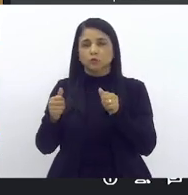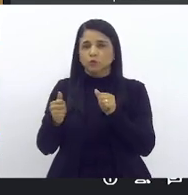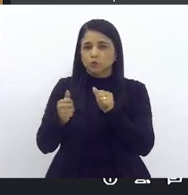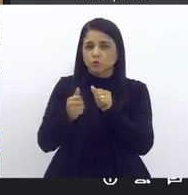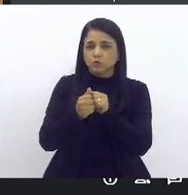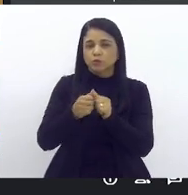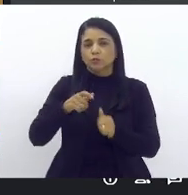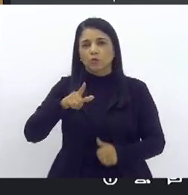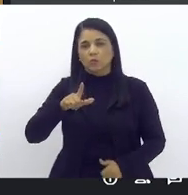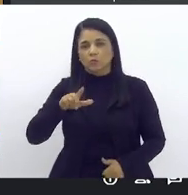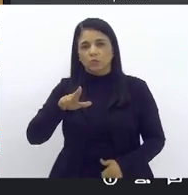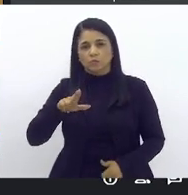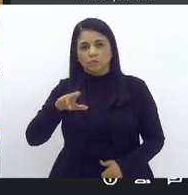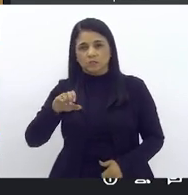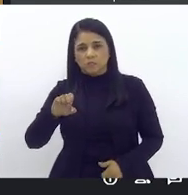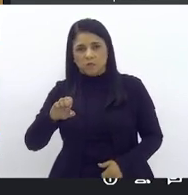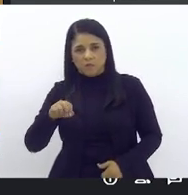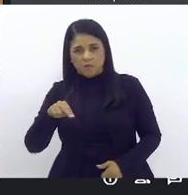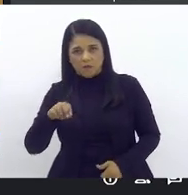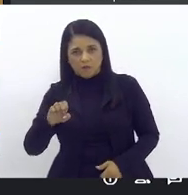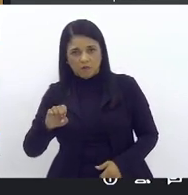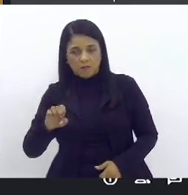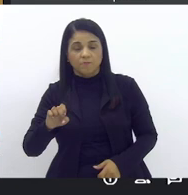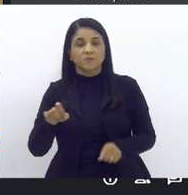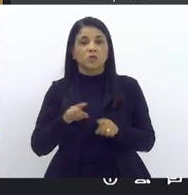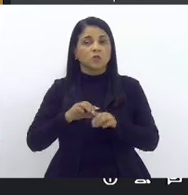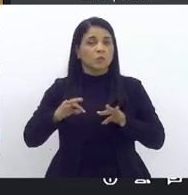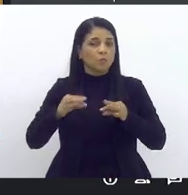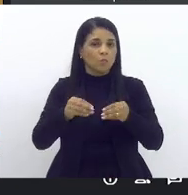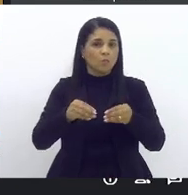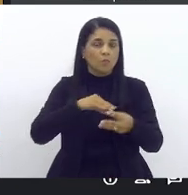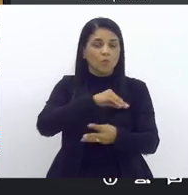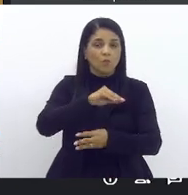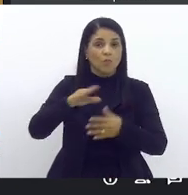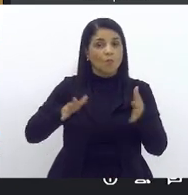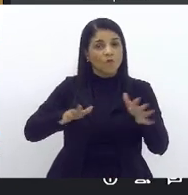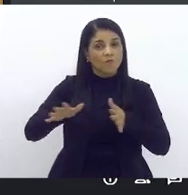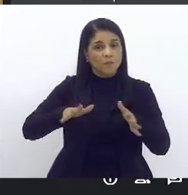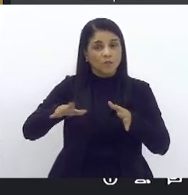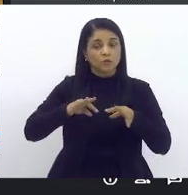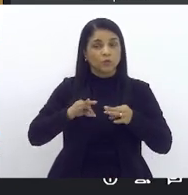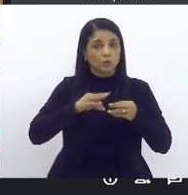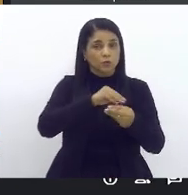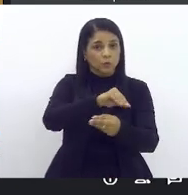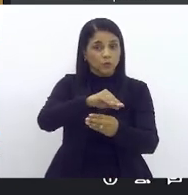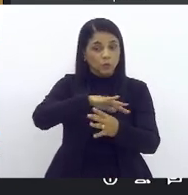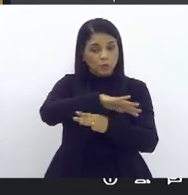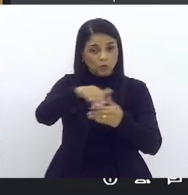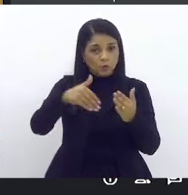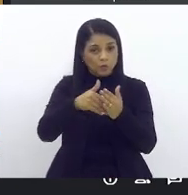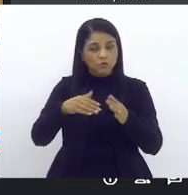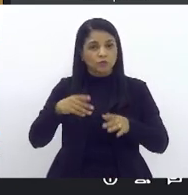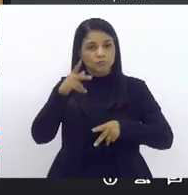com a Luciene, o movimento Somos Todas Professoras, né, ecoando vozes de mulheres.